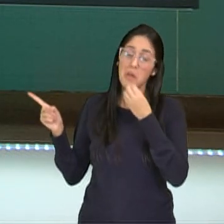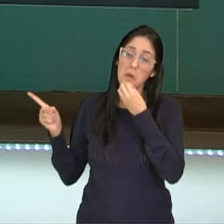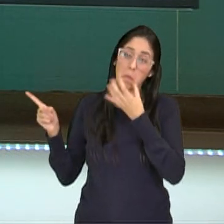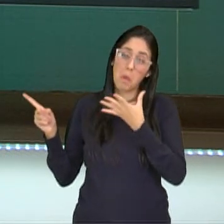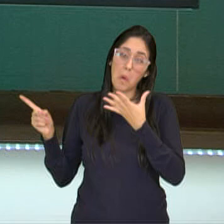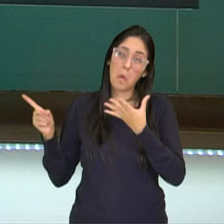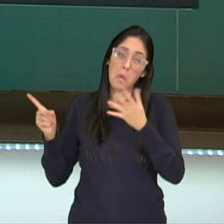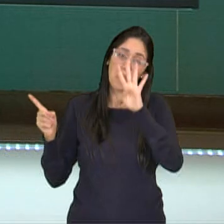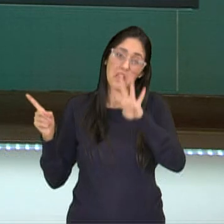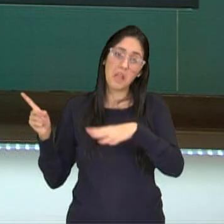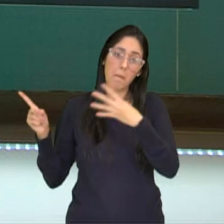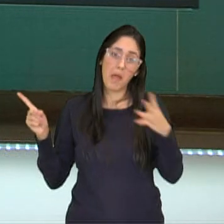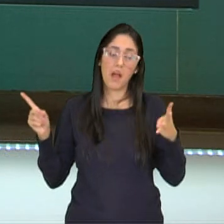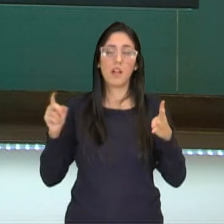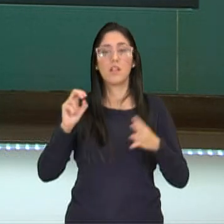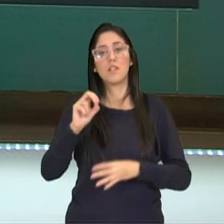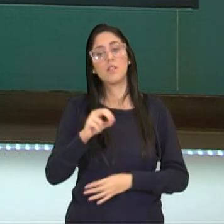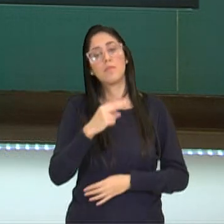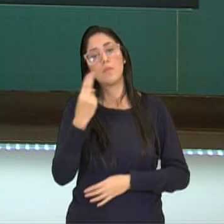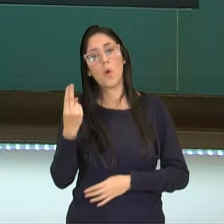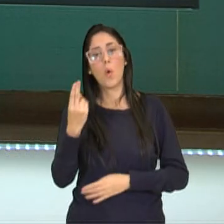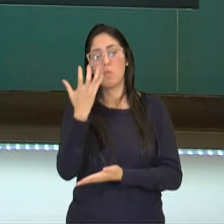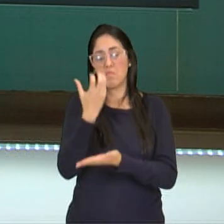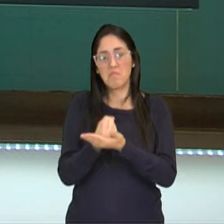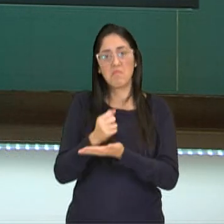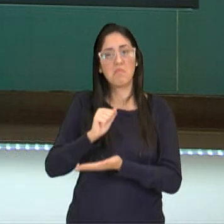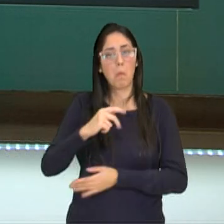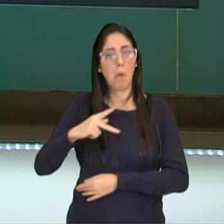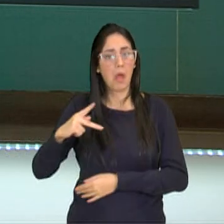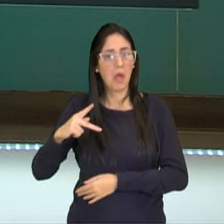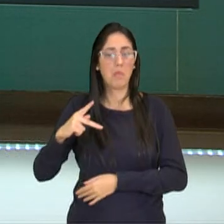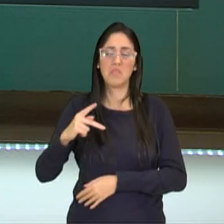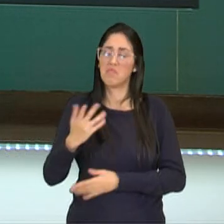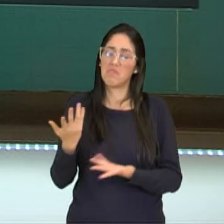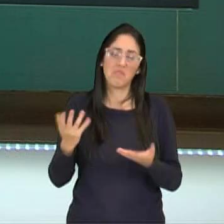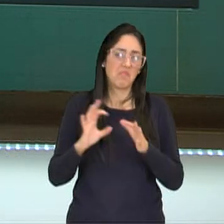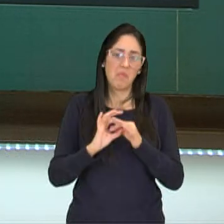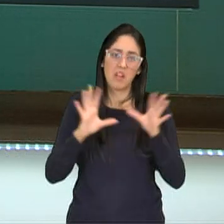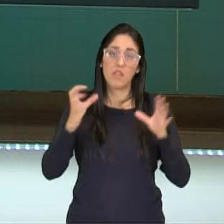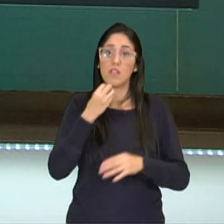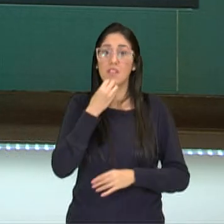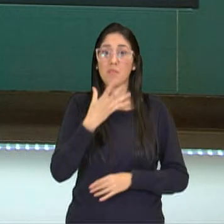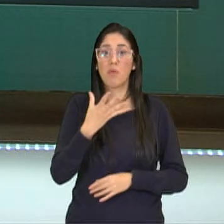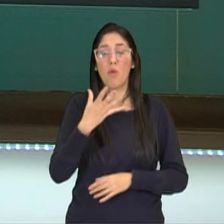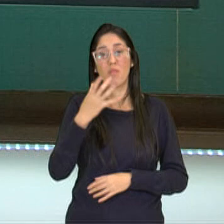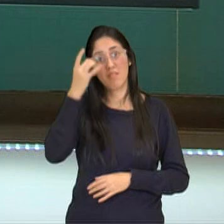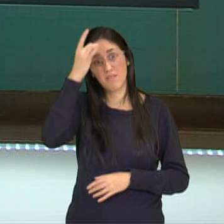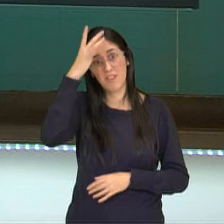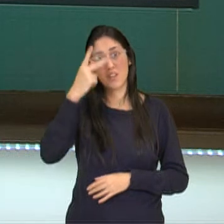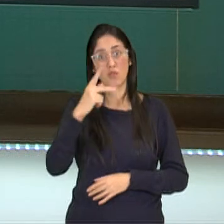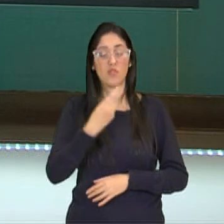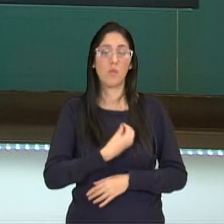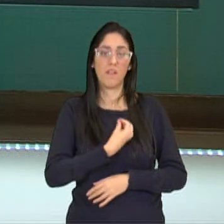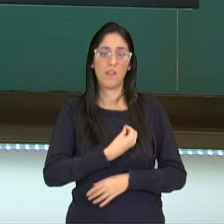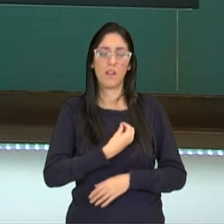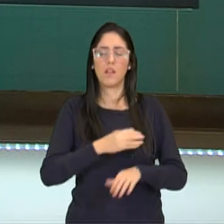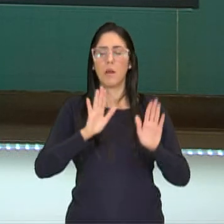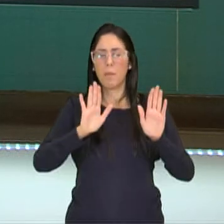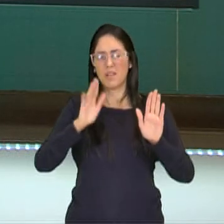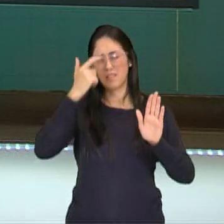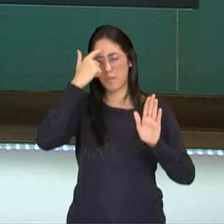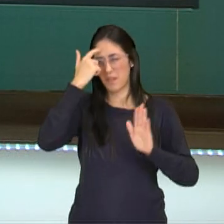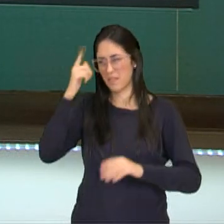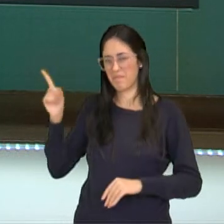por exemplo, um app ou usar uma planilha eletrônica que vai facilitar muito mais a nossa vida. Mas inicialmente vamos pensar numa